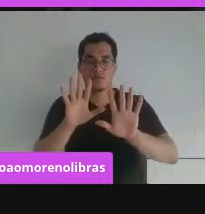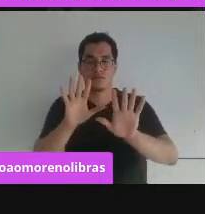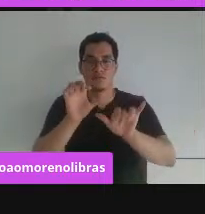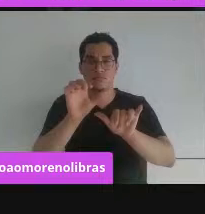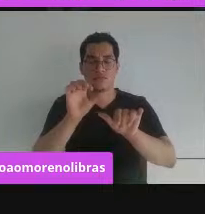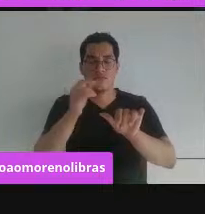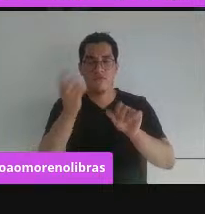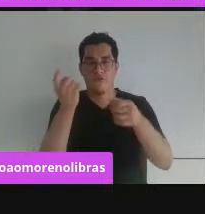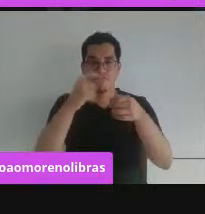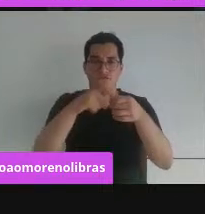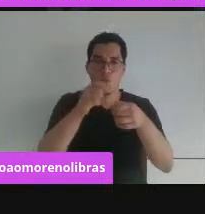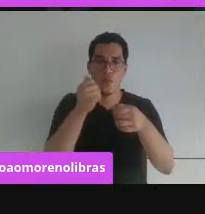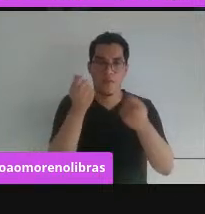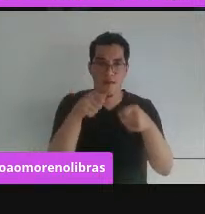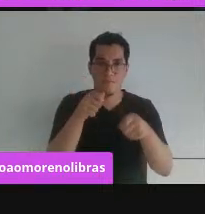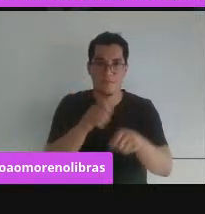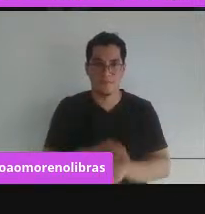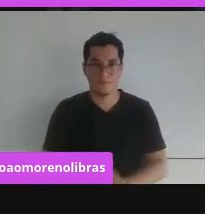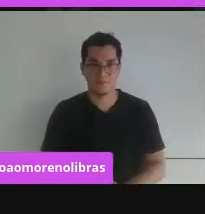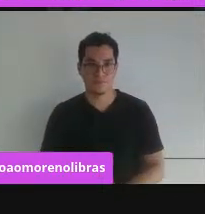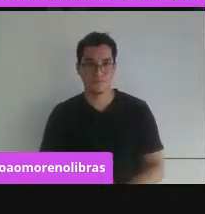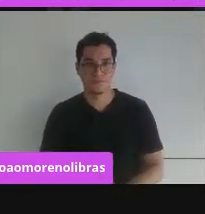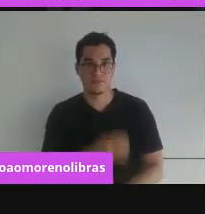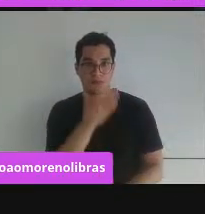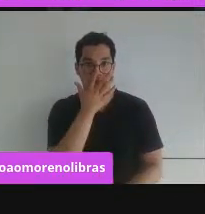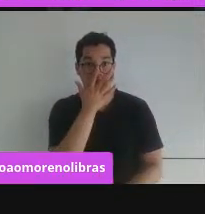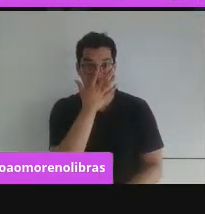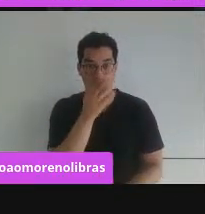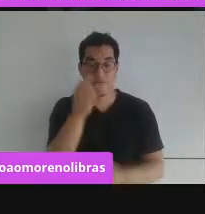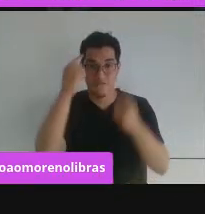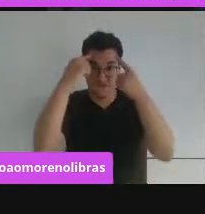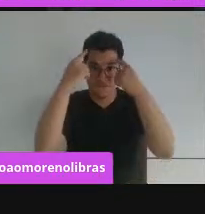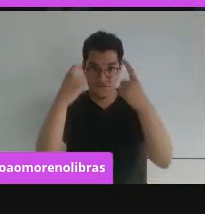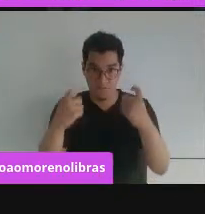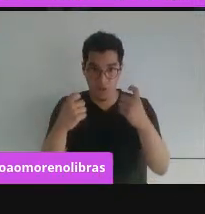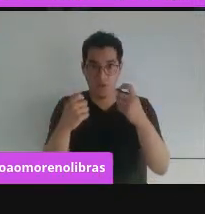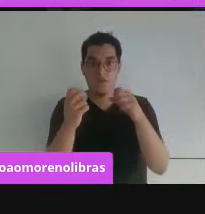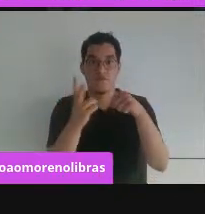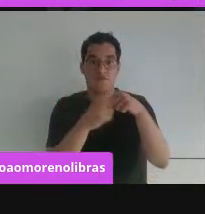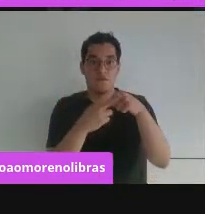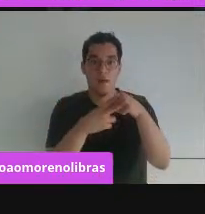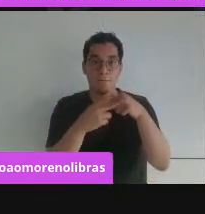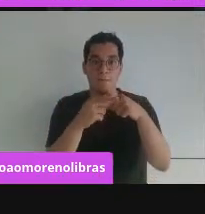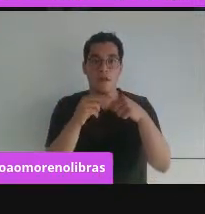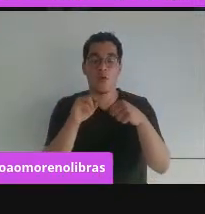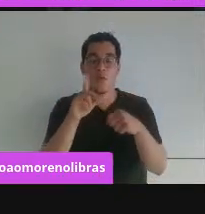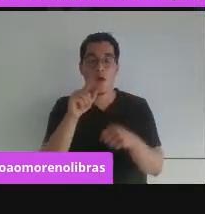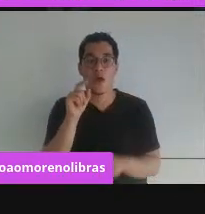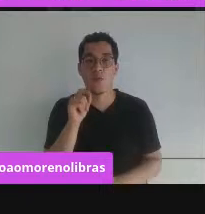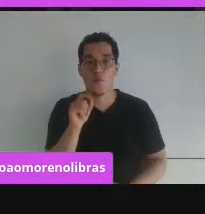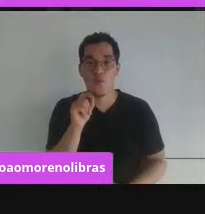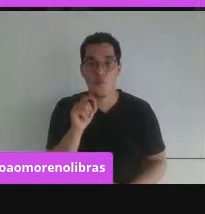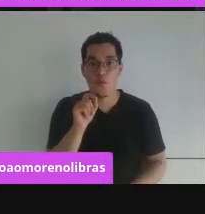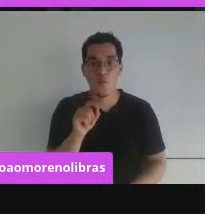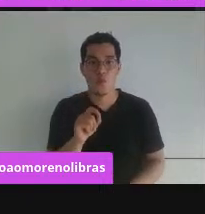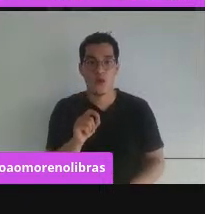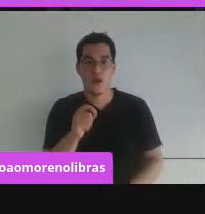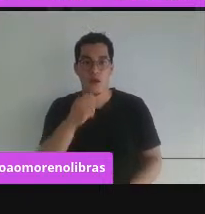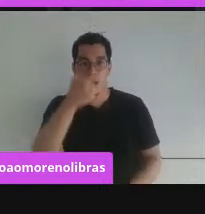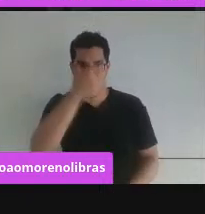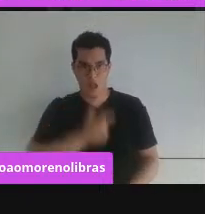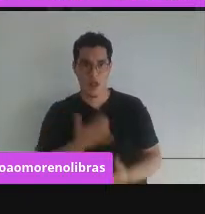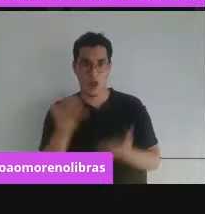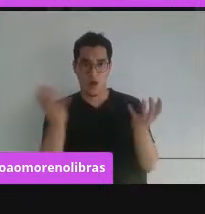As autoras explicam que a violência verbal intencional é deliberadamente desejada e procurada como tal